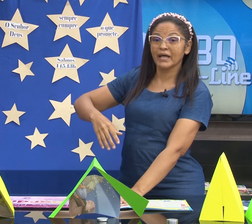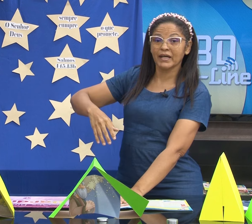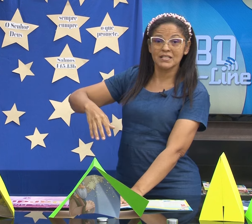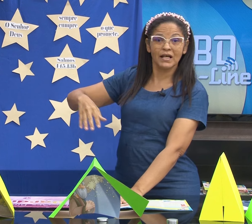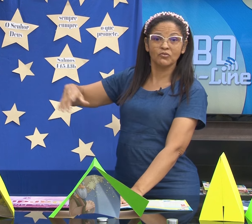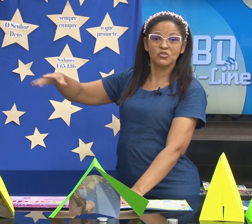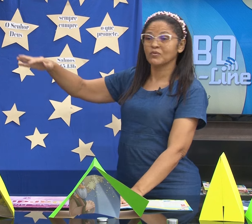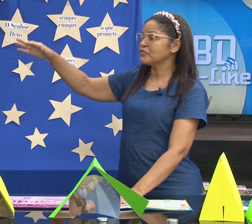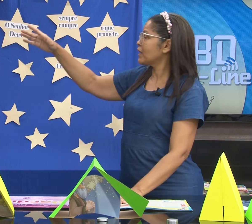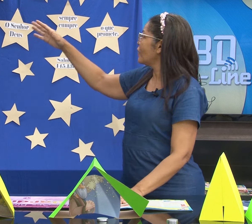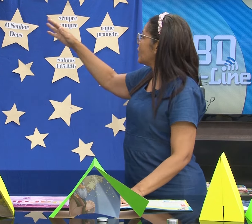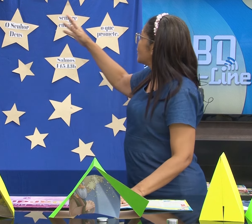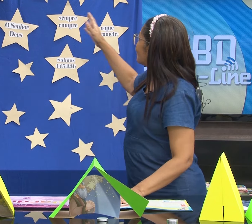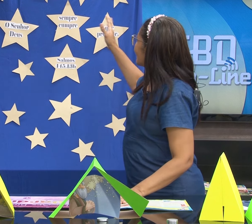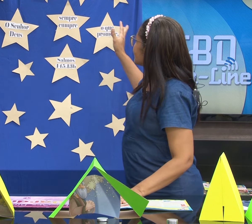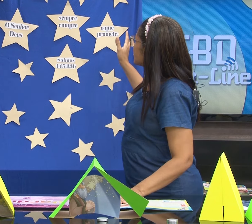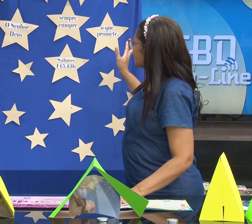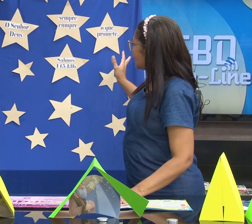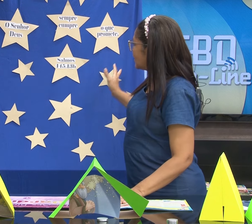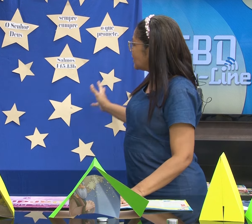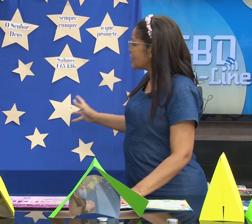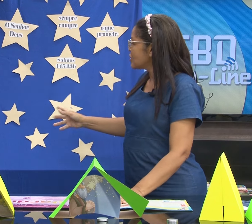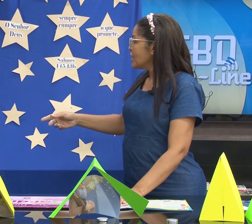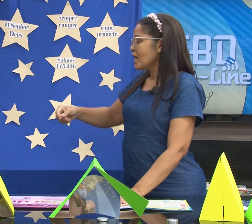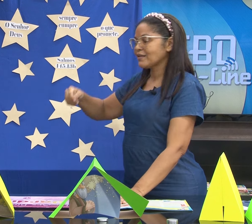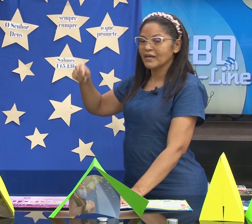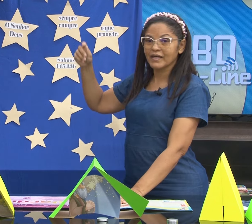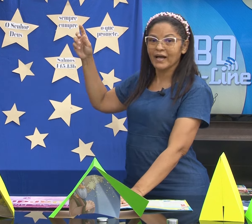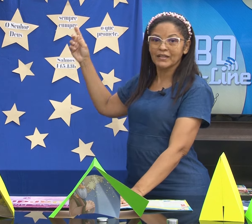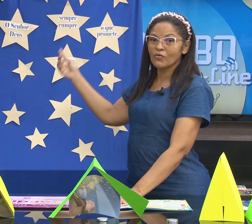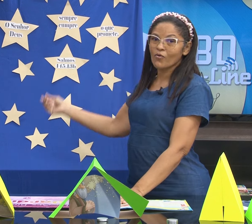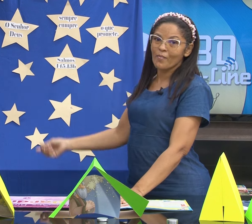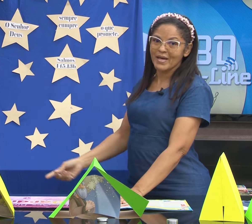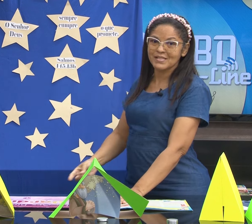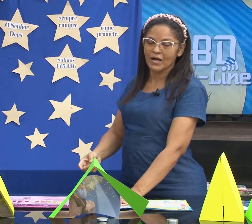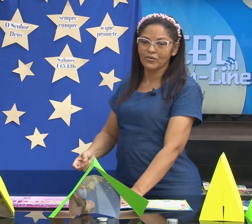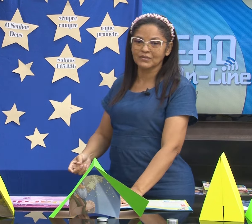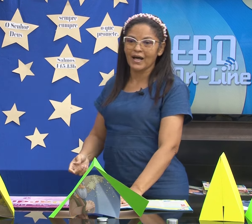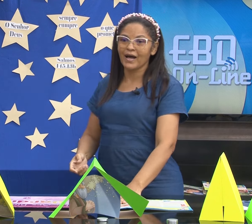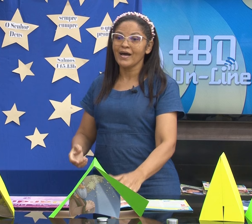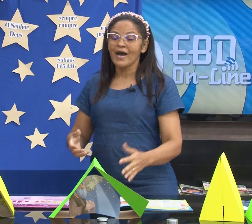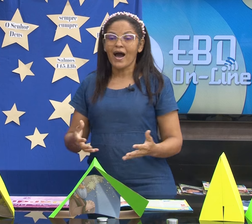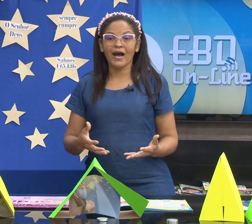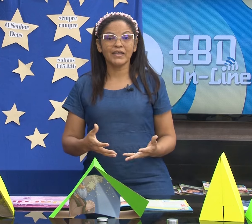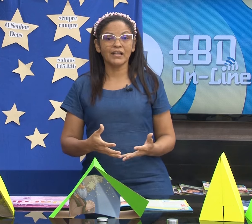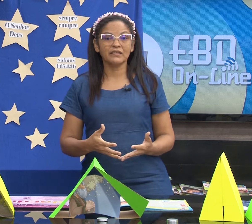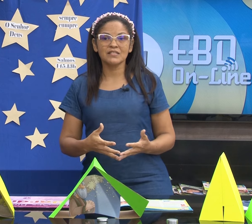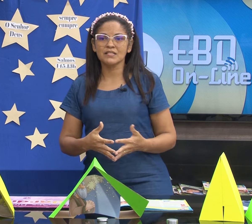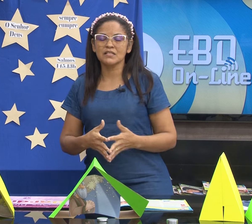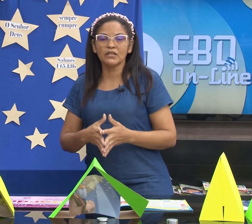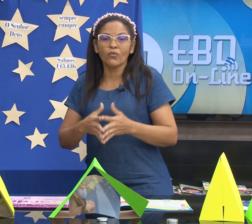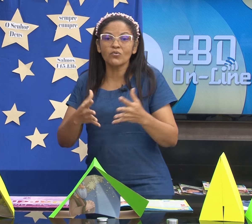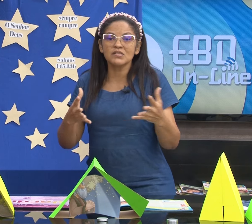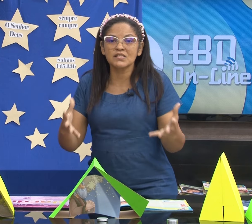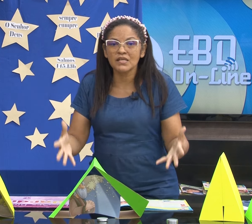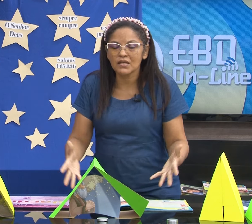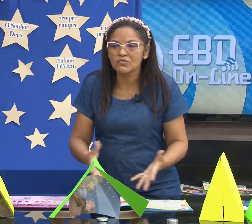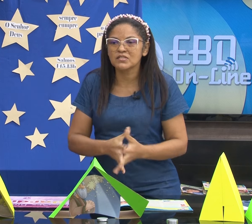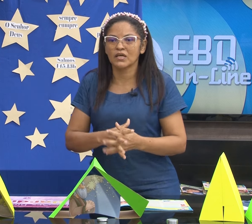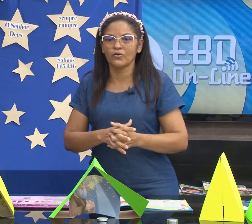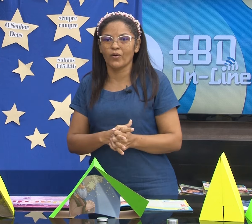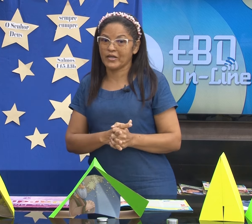e ali aqueles alunos vão ficar olhando para as estrelinhas até que cada um comece a contar aí ele diz assim não